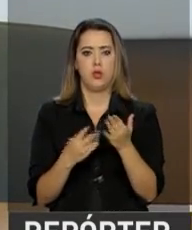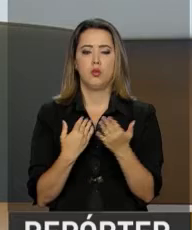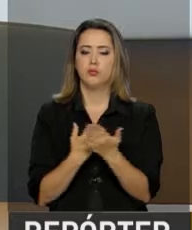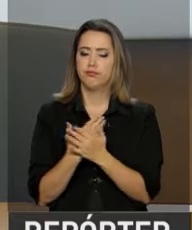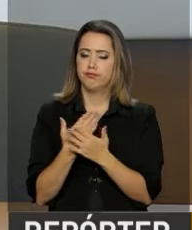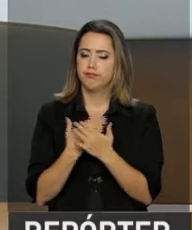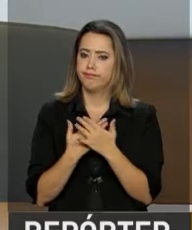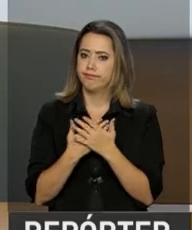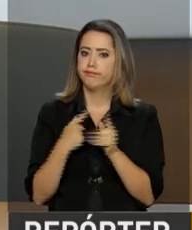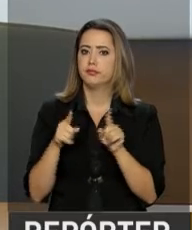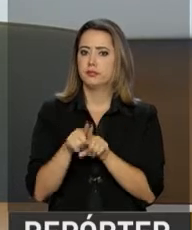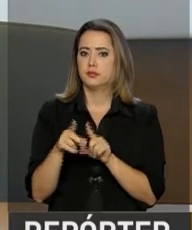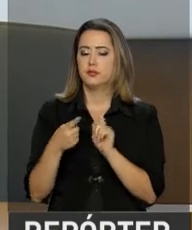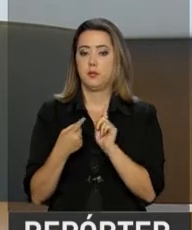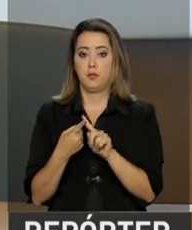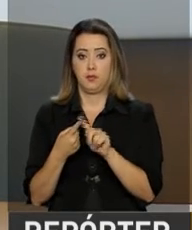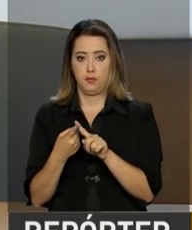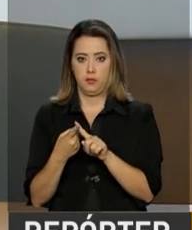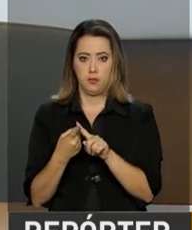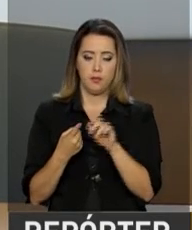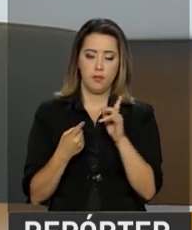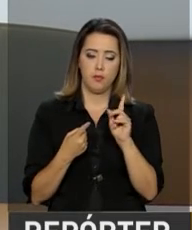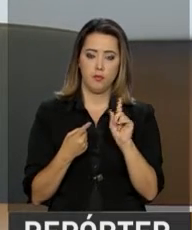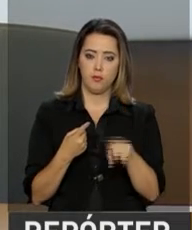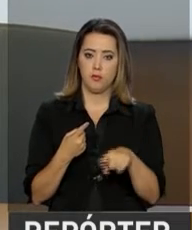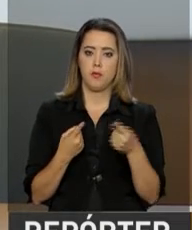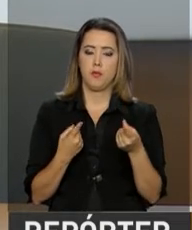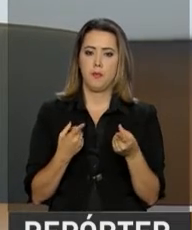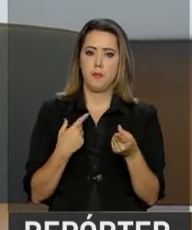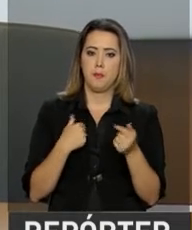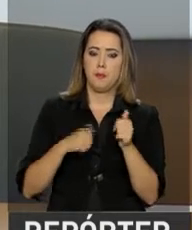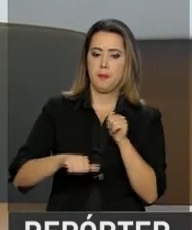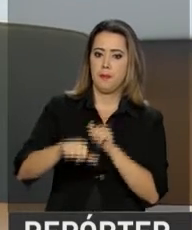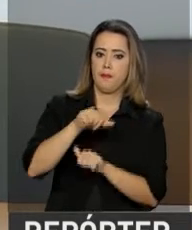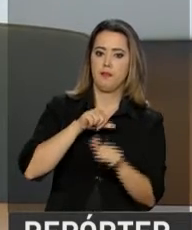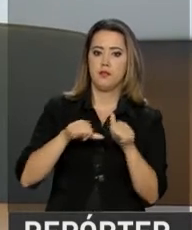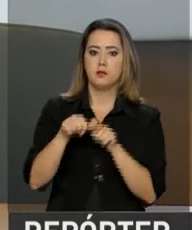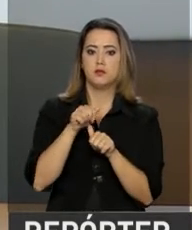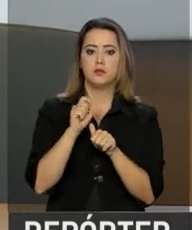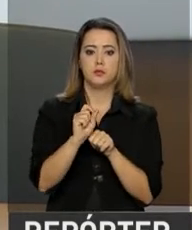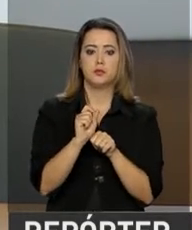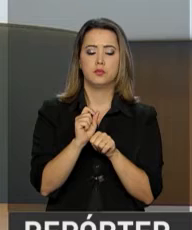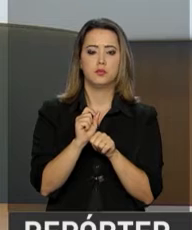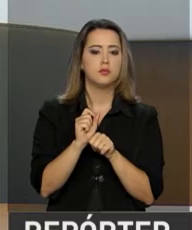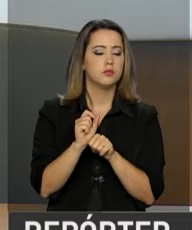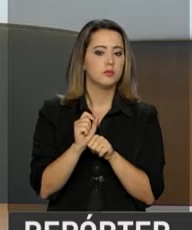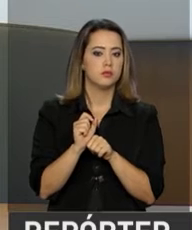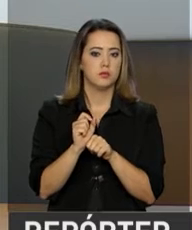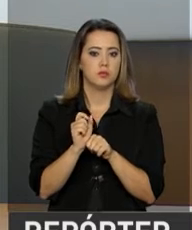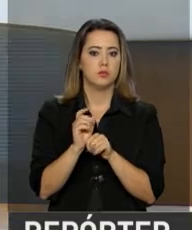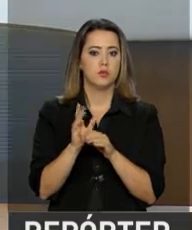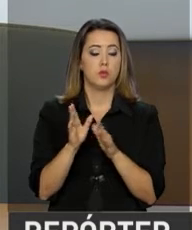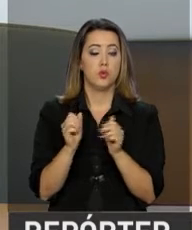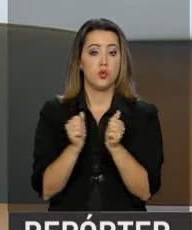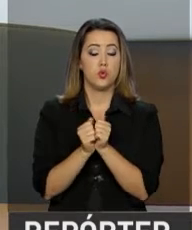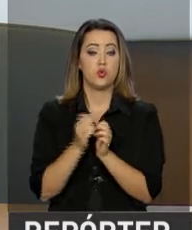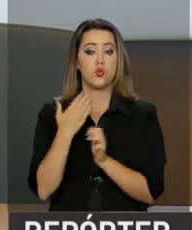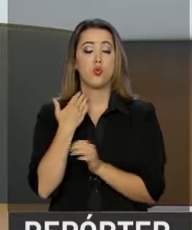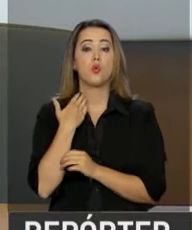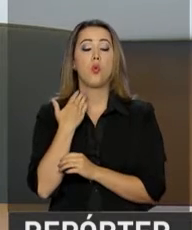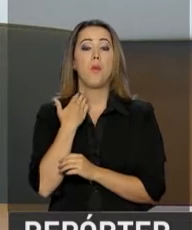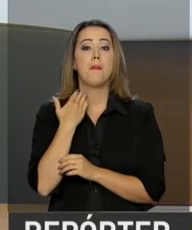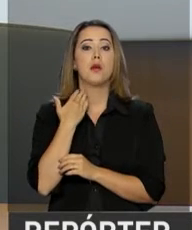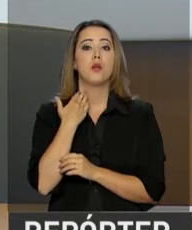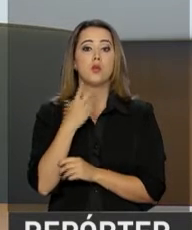consideradas a primeira seria a alteração é com um banco os privados